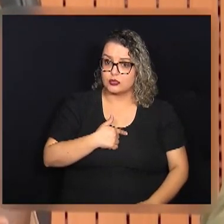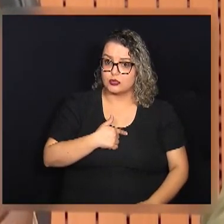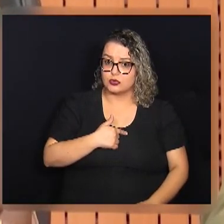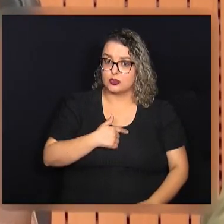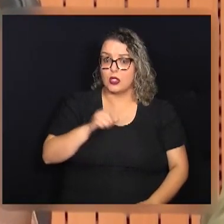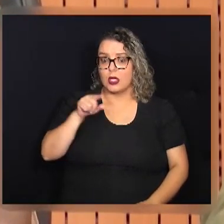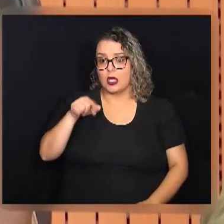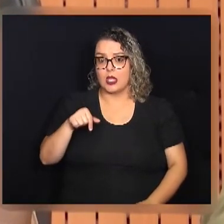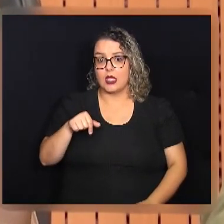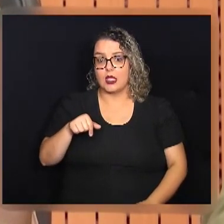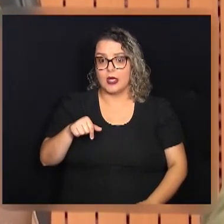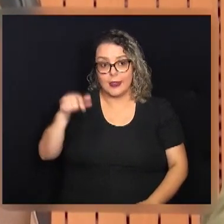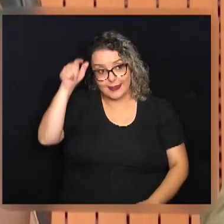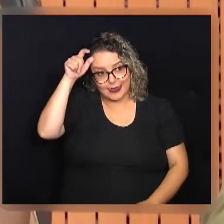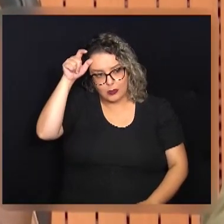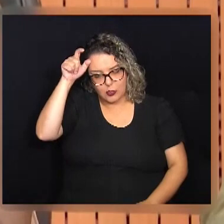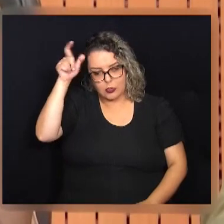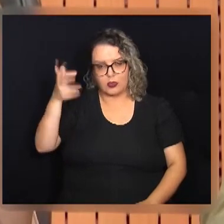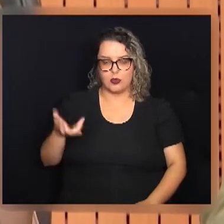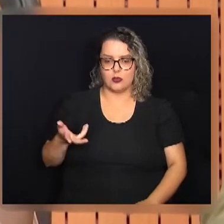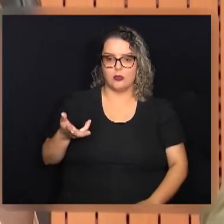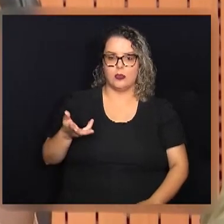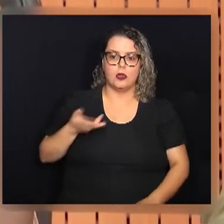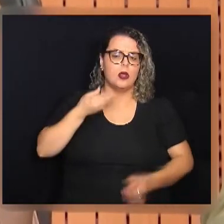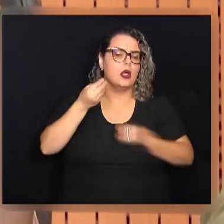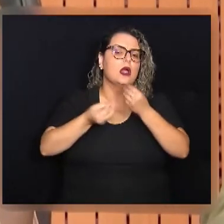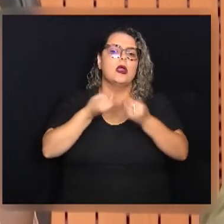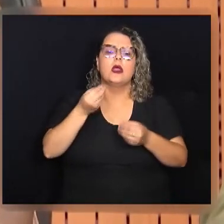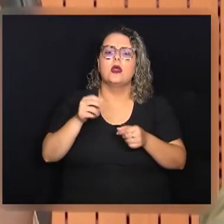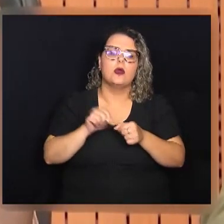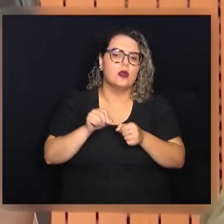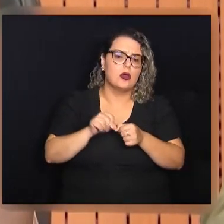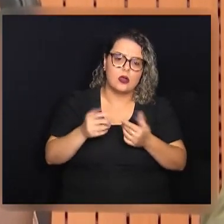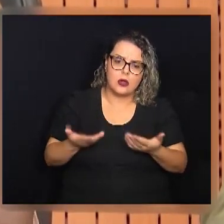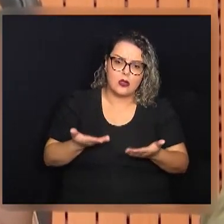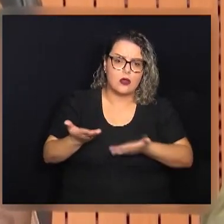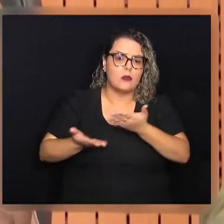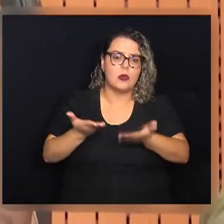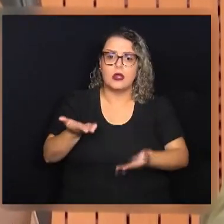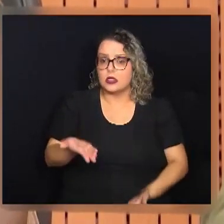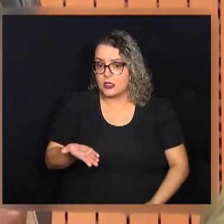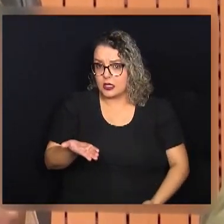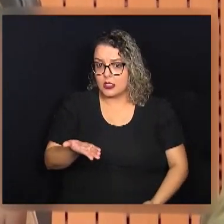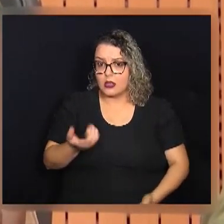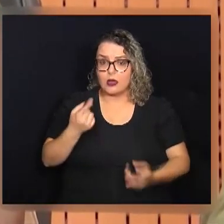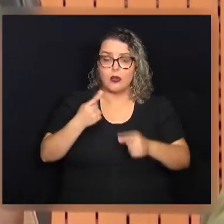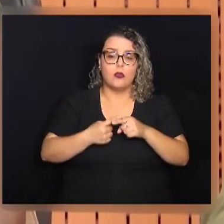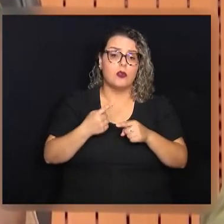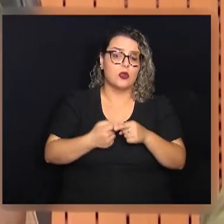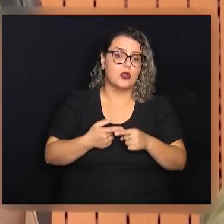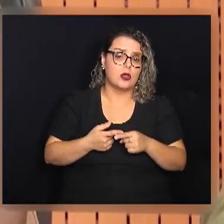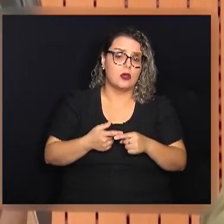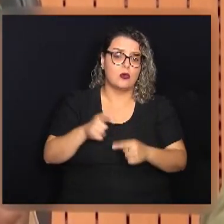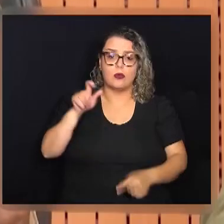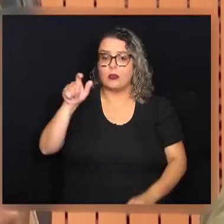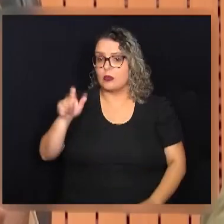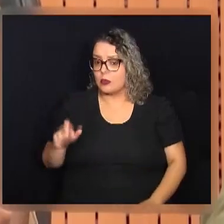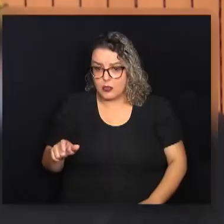é demonizado? E como é que nós vamos fazer para lidar com isso? Porque uma pessoa perdeu